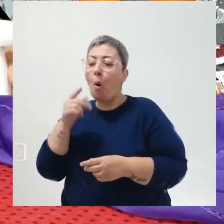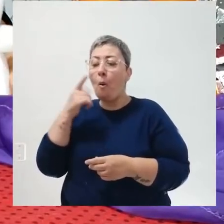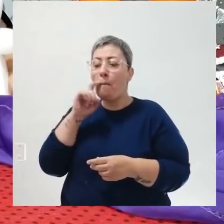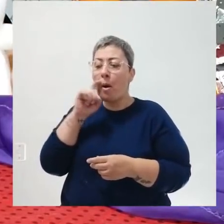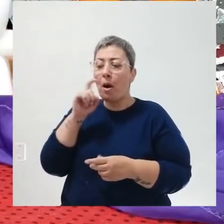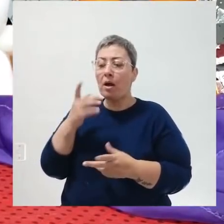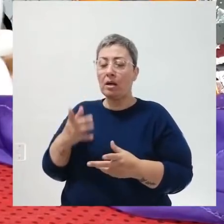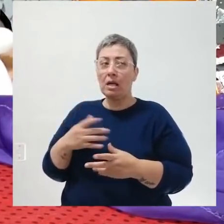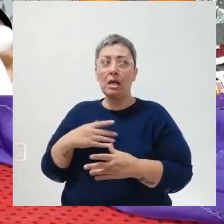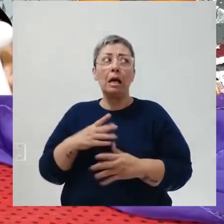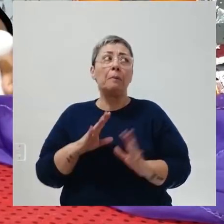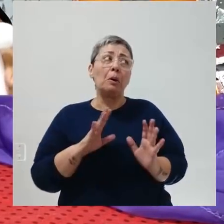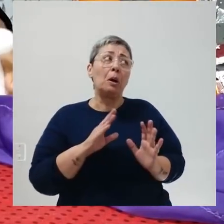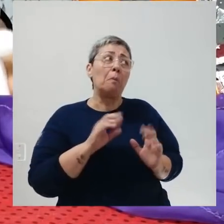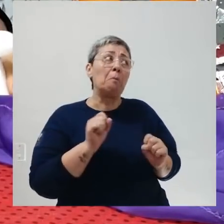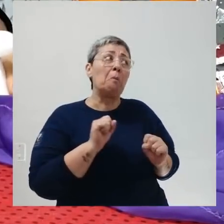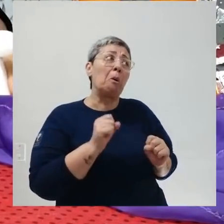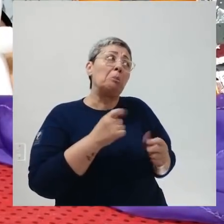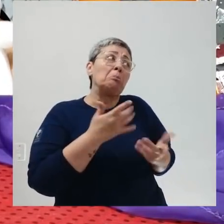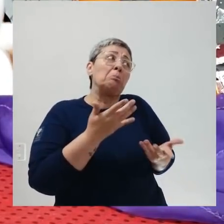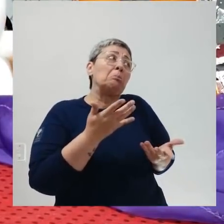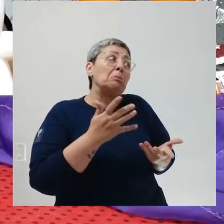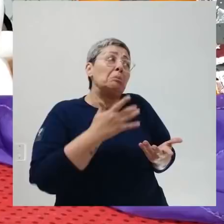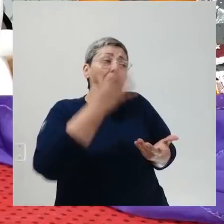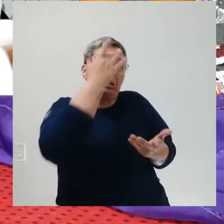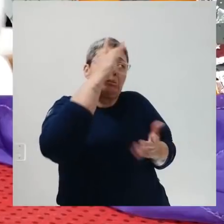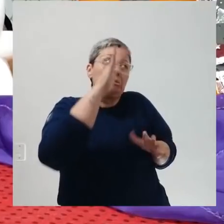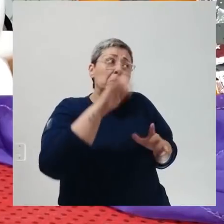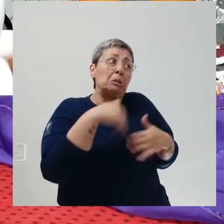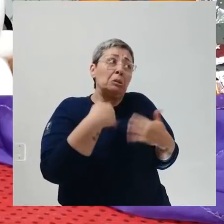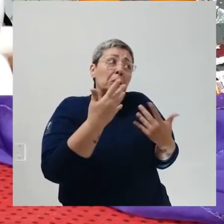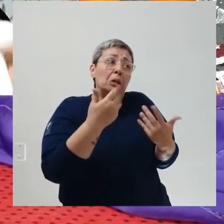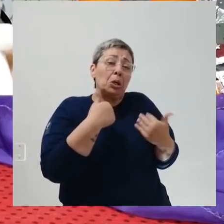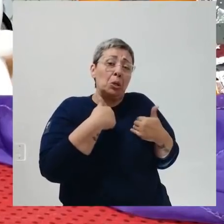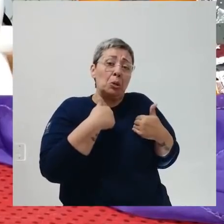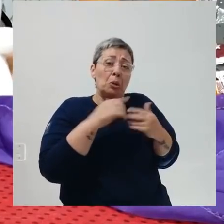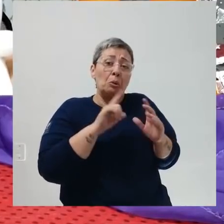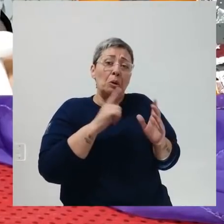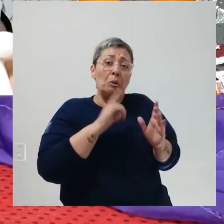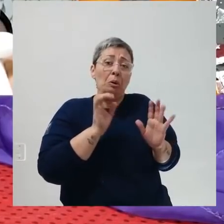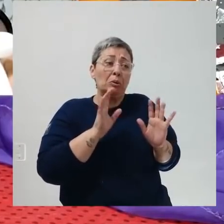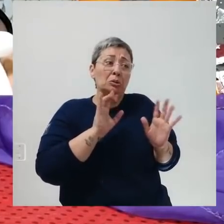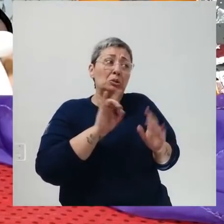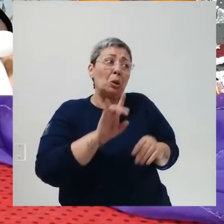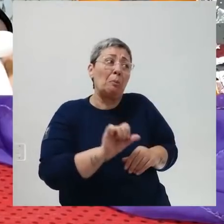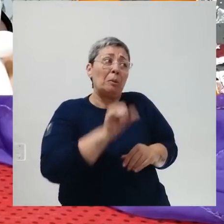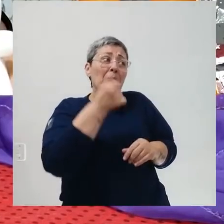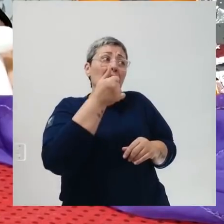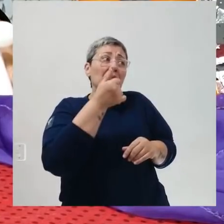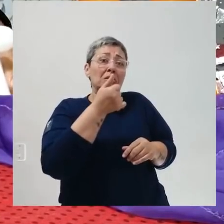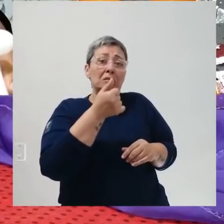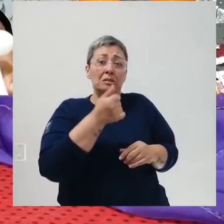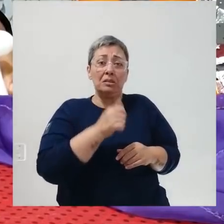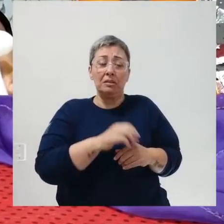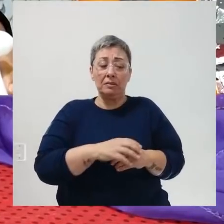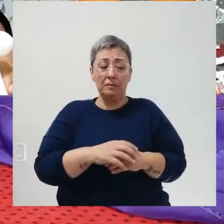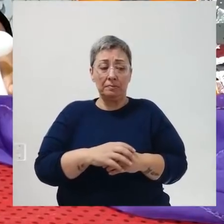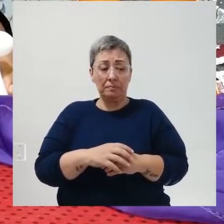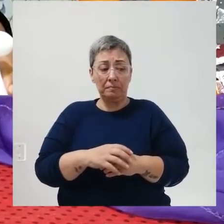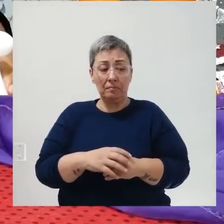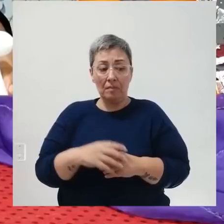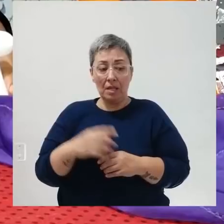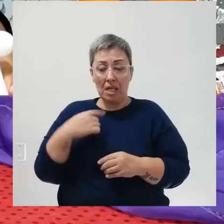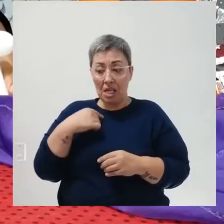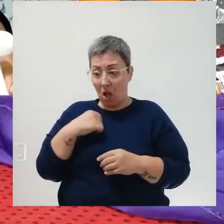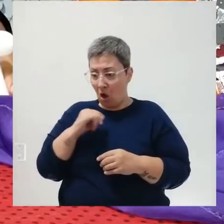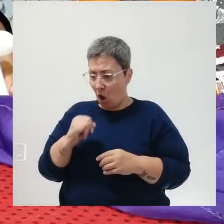pai. Pode até ser, mas eu estou vindo aqui pela primeira vez. Então